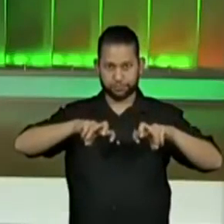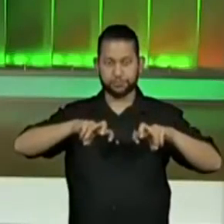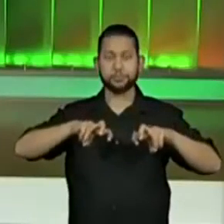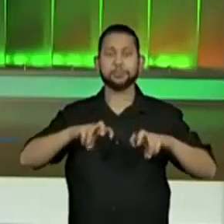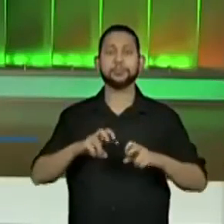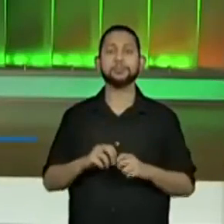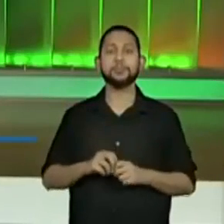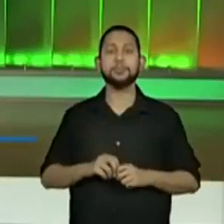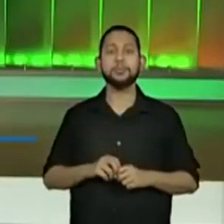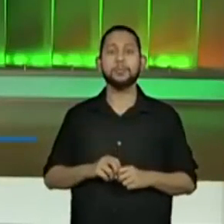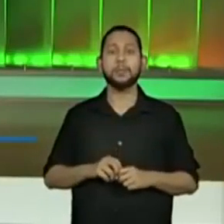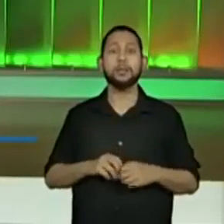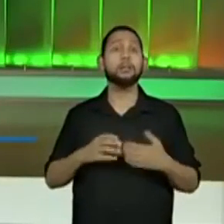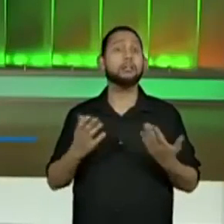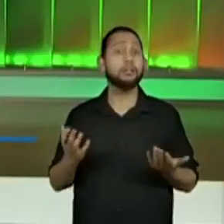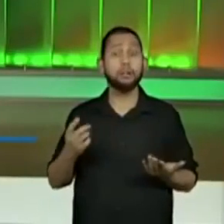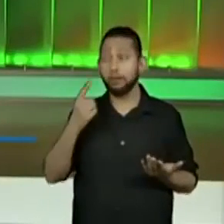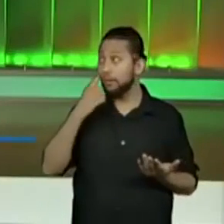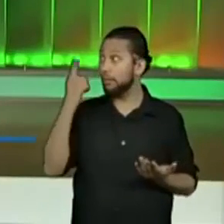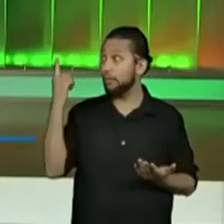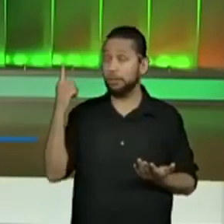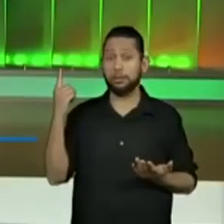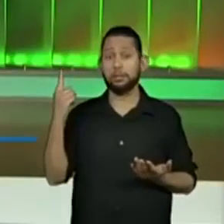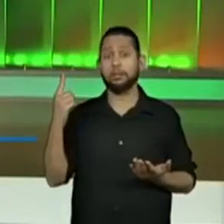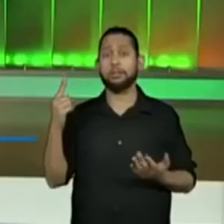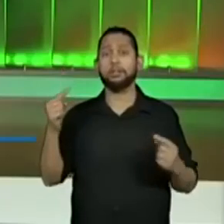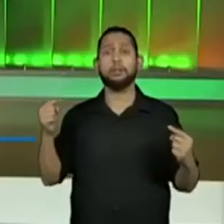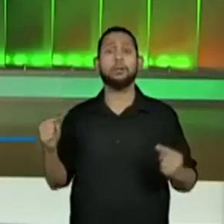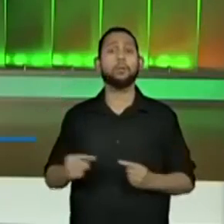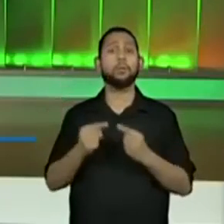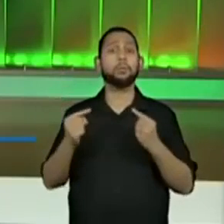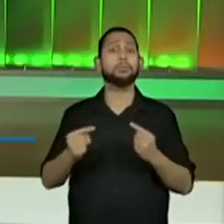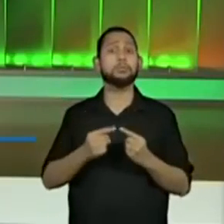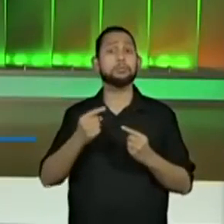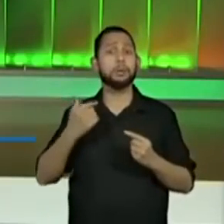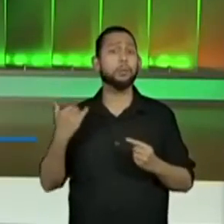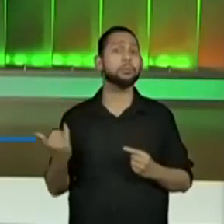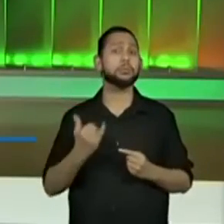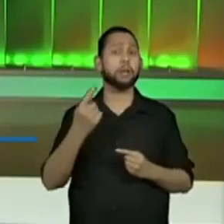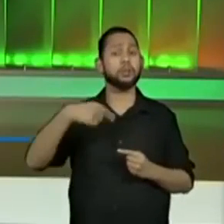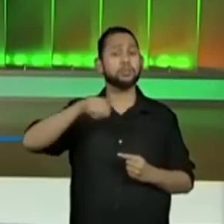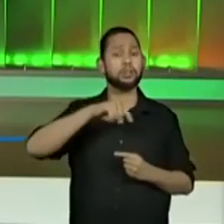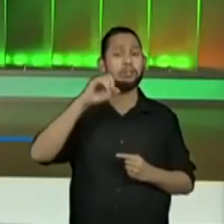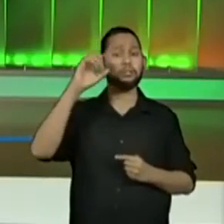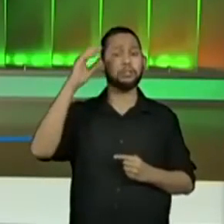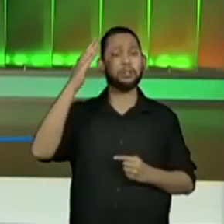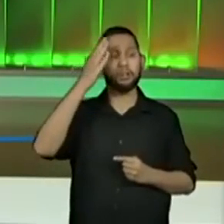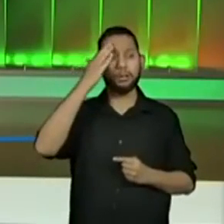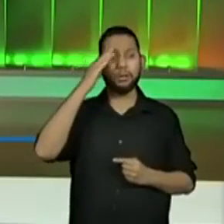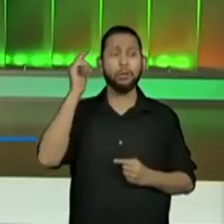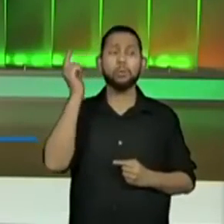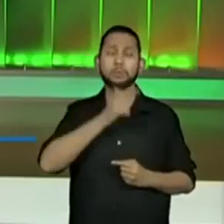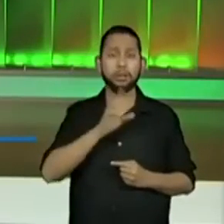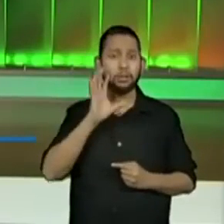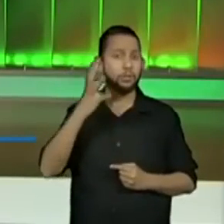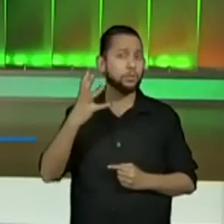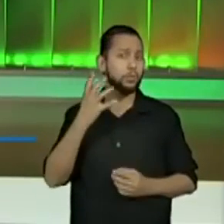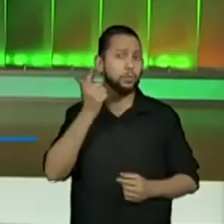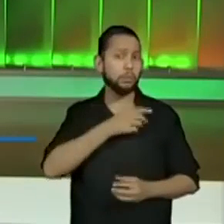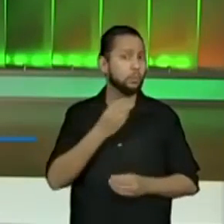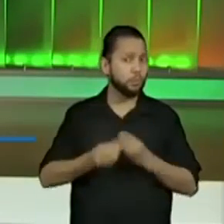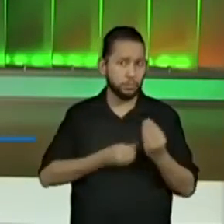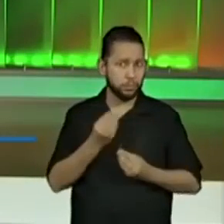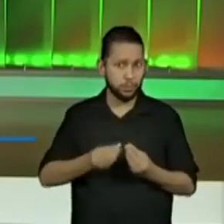é quais informações desse problema são importantes para gente conseguir resolver